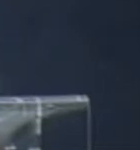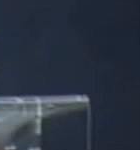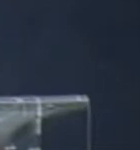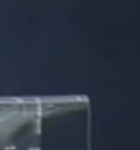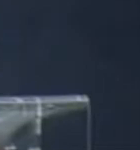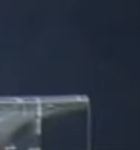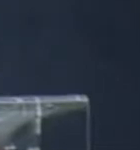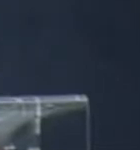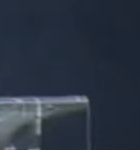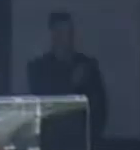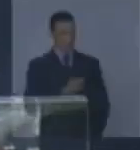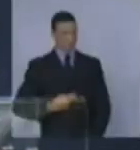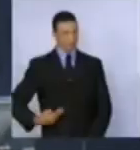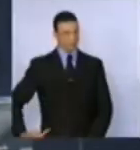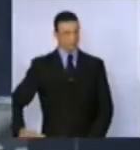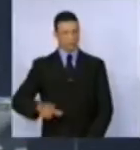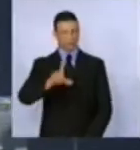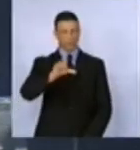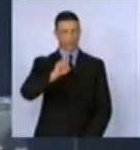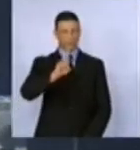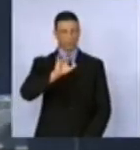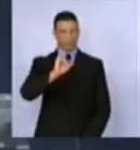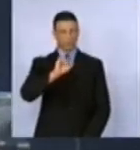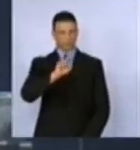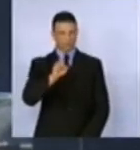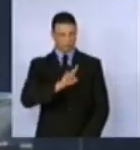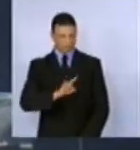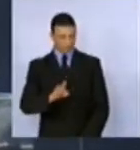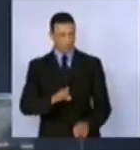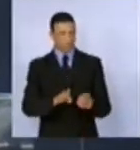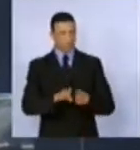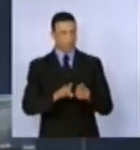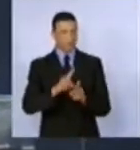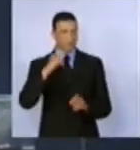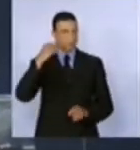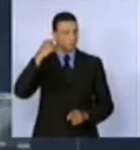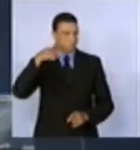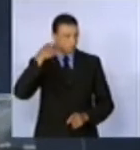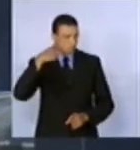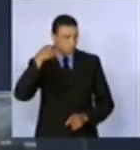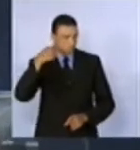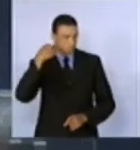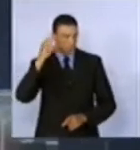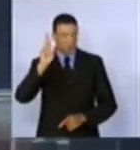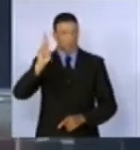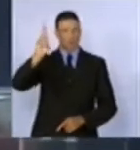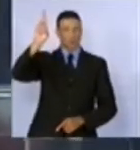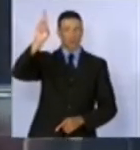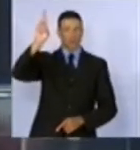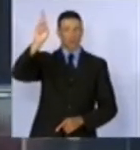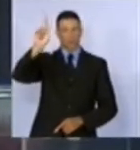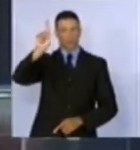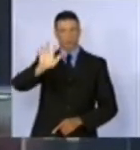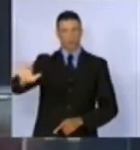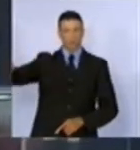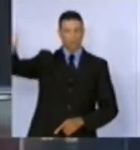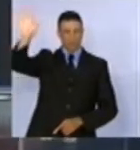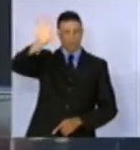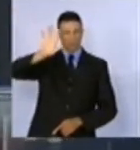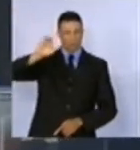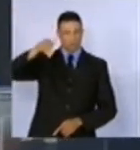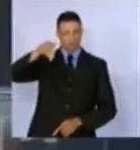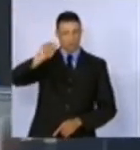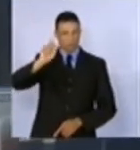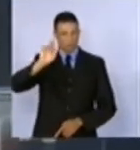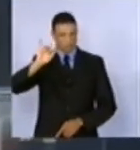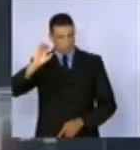Excelentíssimo Senhor Ministro Luiz fux Excelentíssimo Senhor subprocurador-geral Mário gse